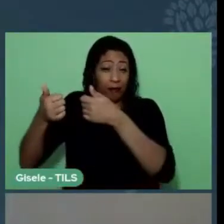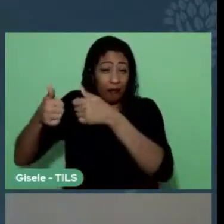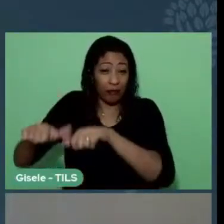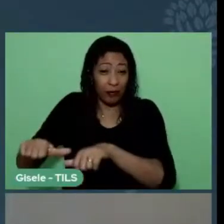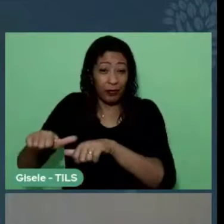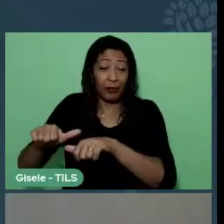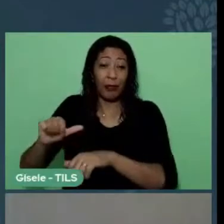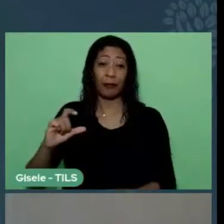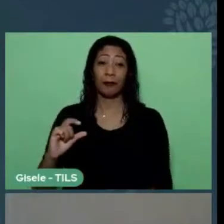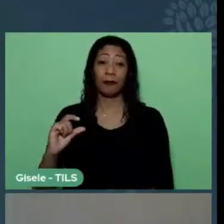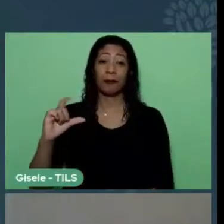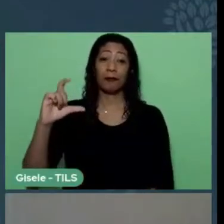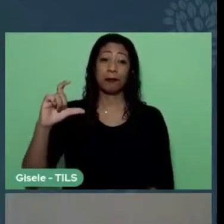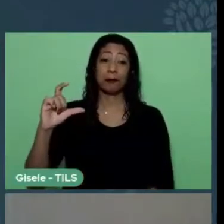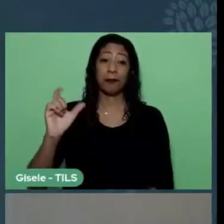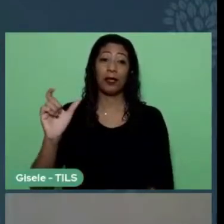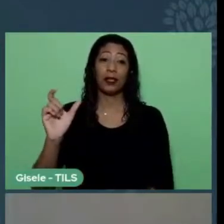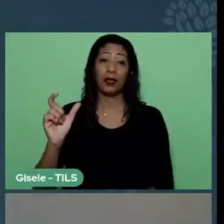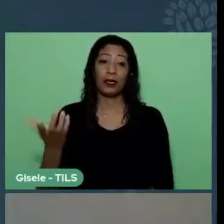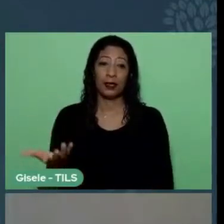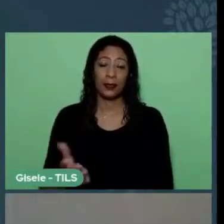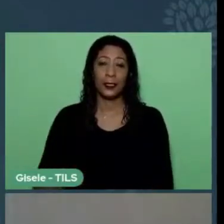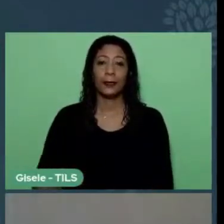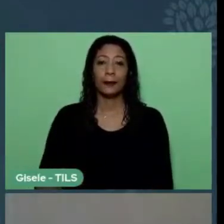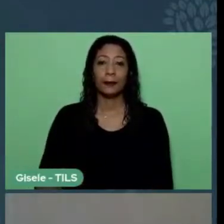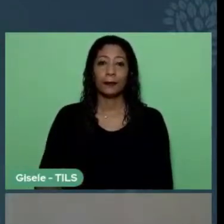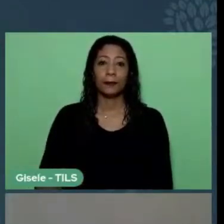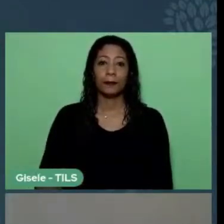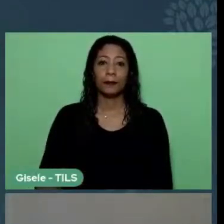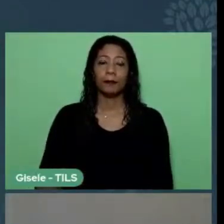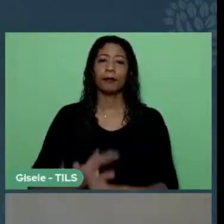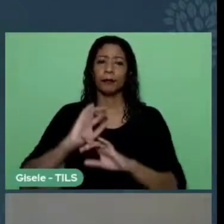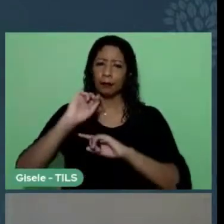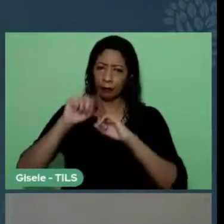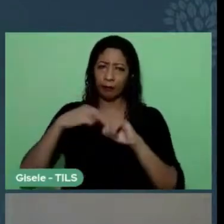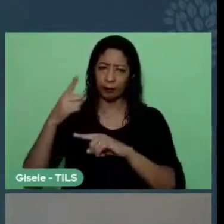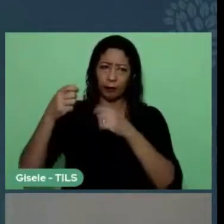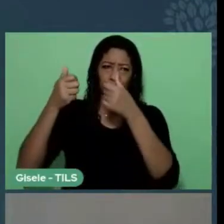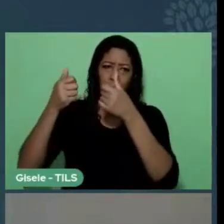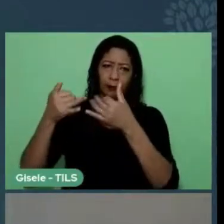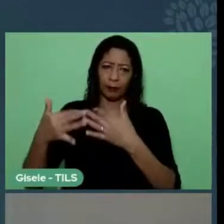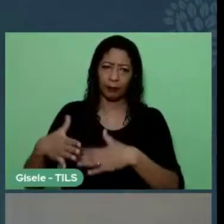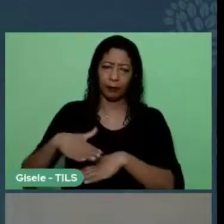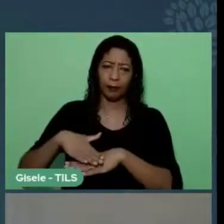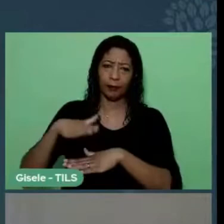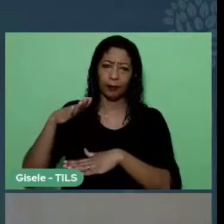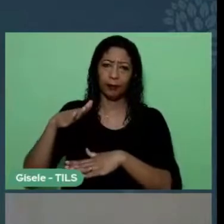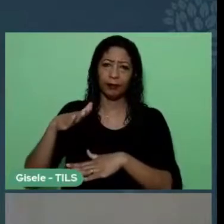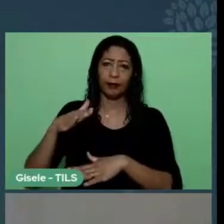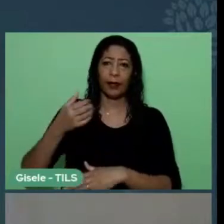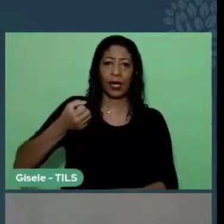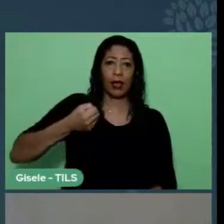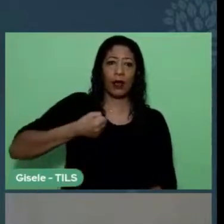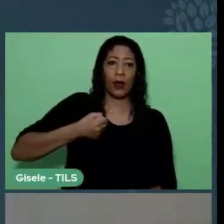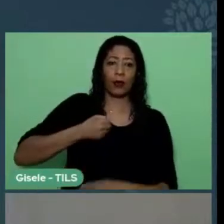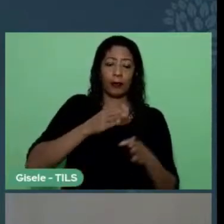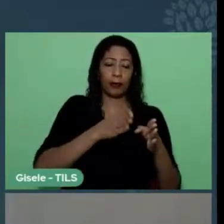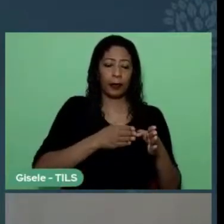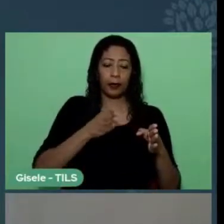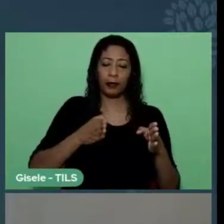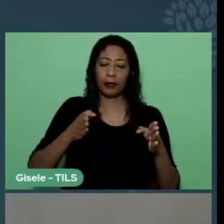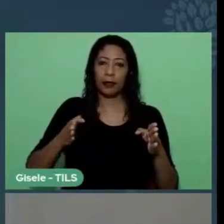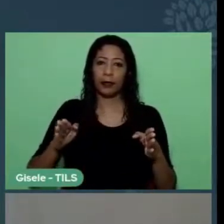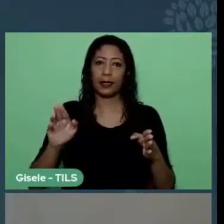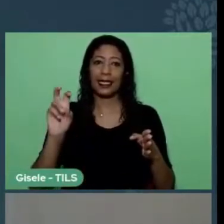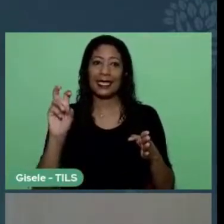dose de corticoide inalatório que eu preciso dar. Veja, a gente vai comentar um pouquinho mais na frente, que essa etapa 5, que é dos pacientes com asma grave,